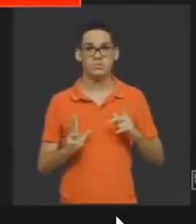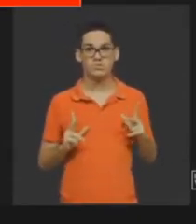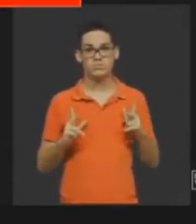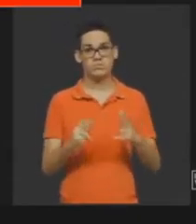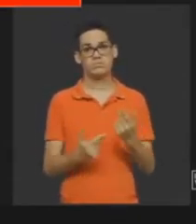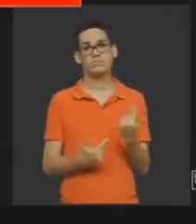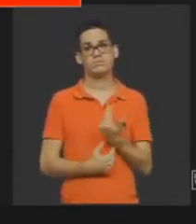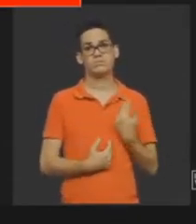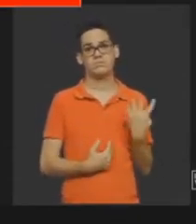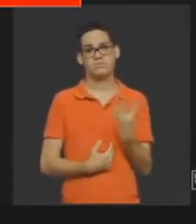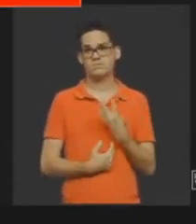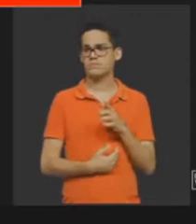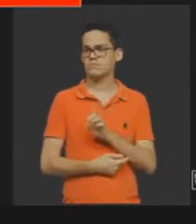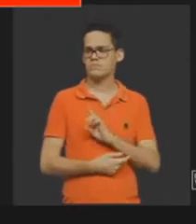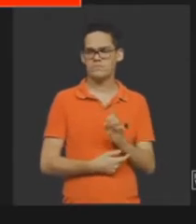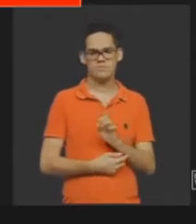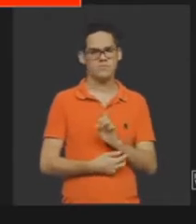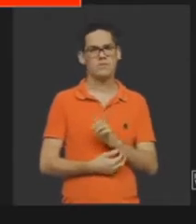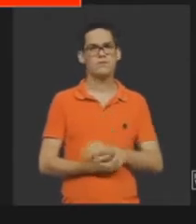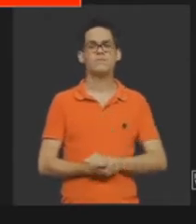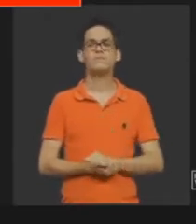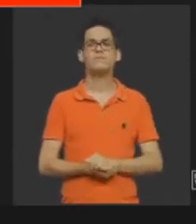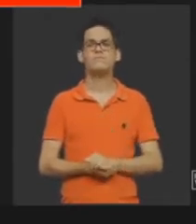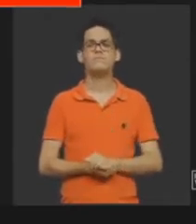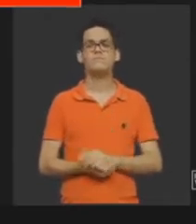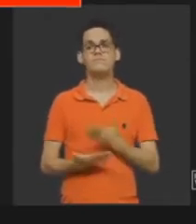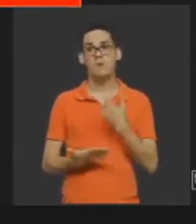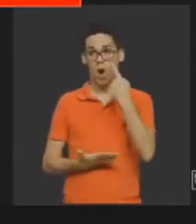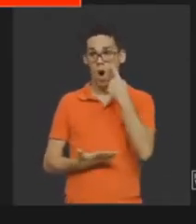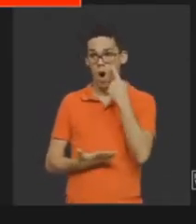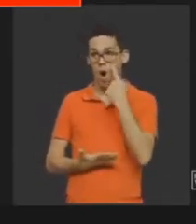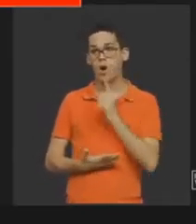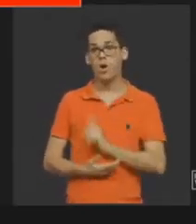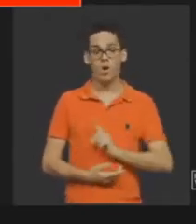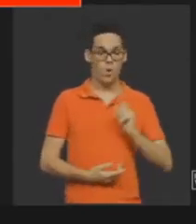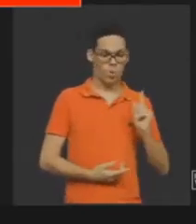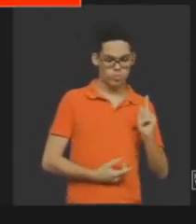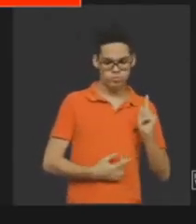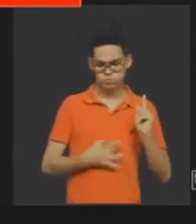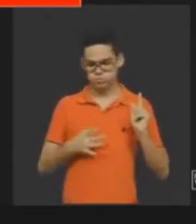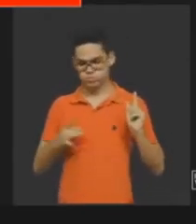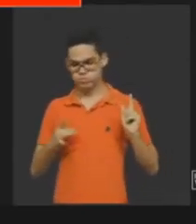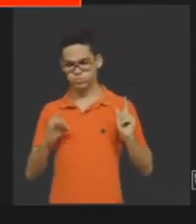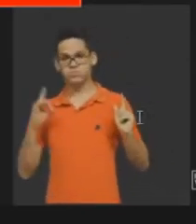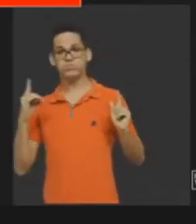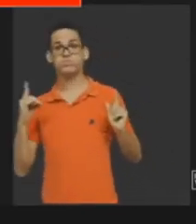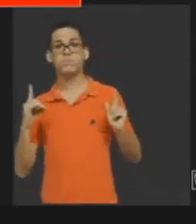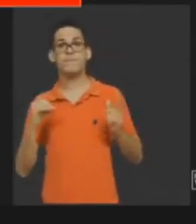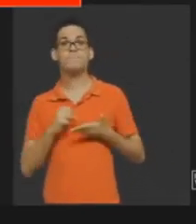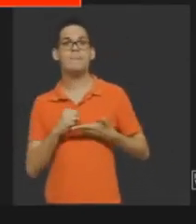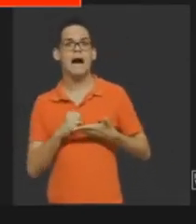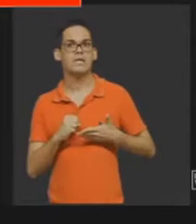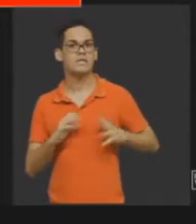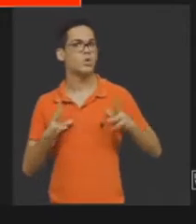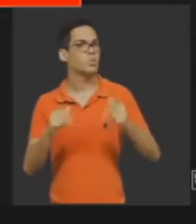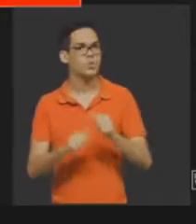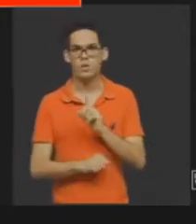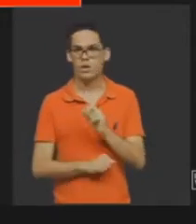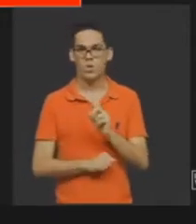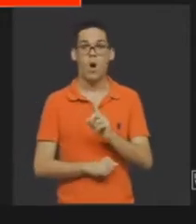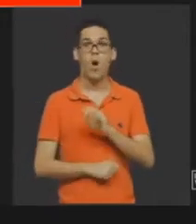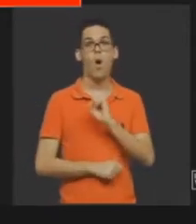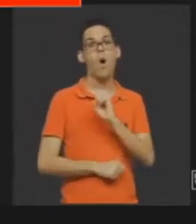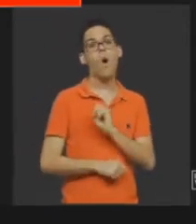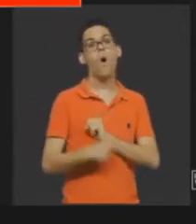de uma vez formando um nucleotídeo, tá? Você vai ter um grupo fosfato, uma pentose e uma dessas bases. Ou a adenina, ou